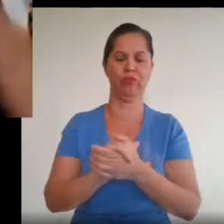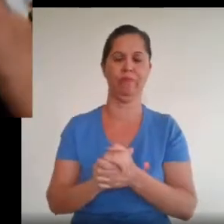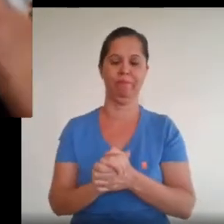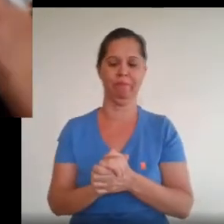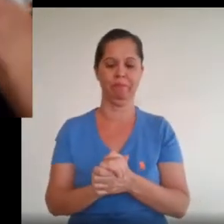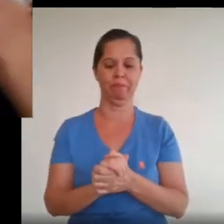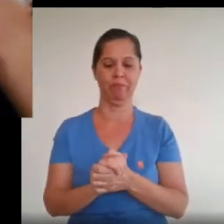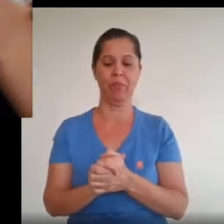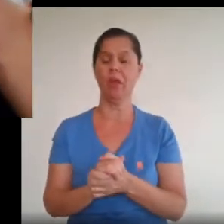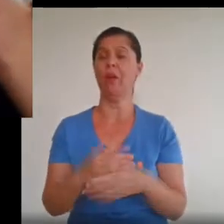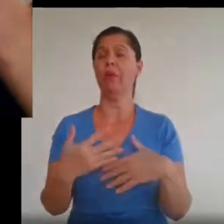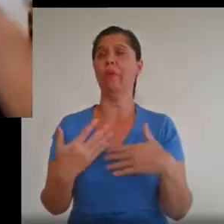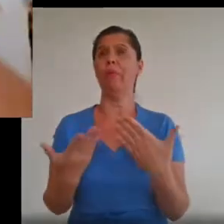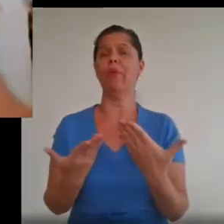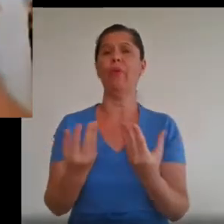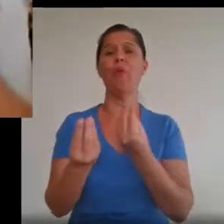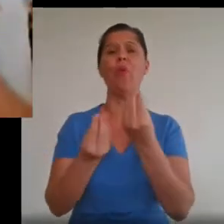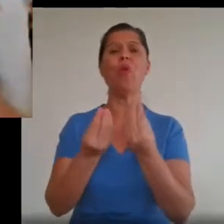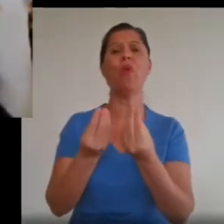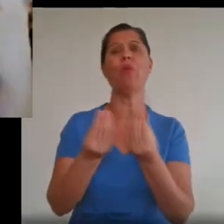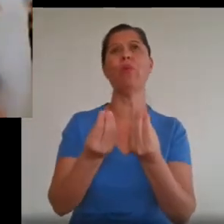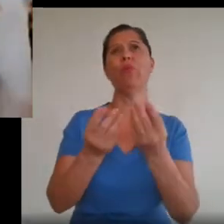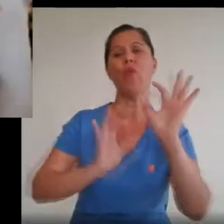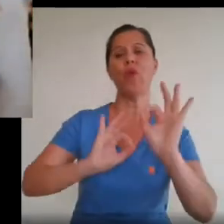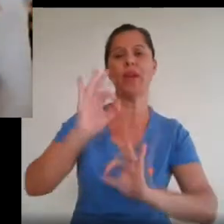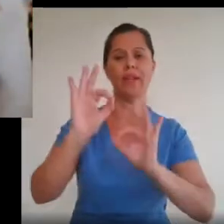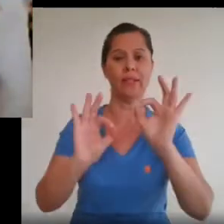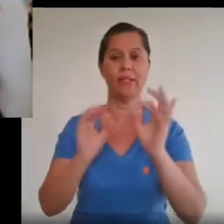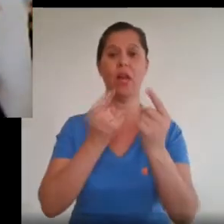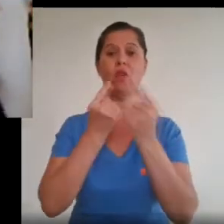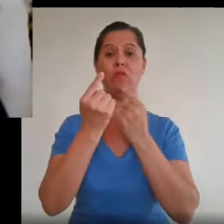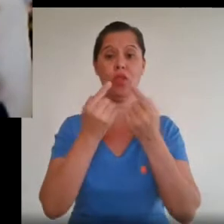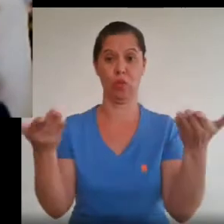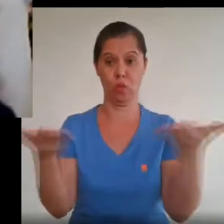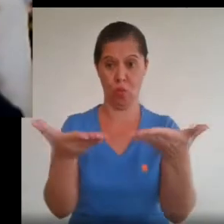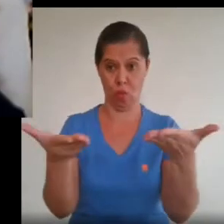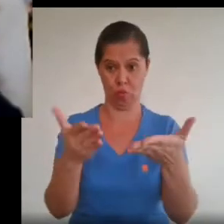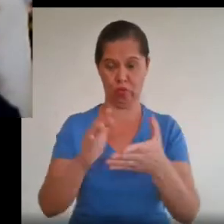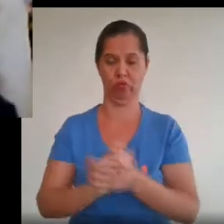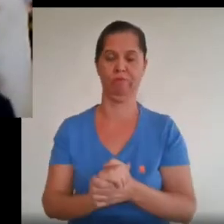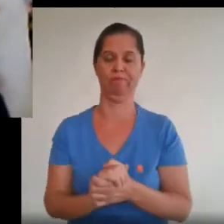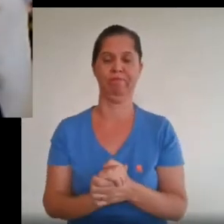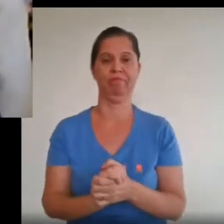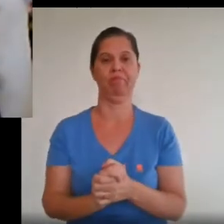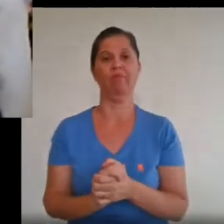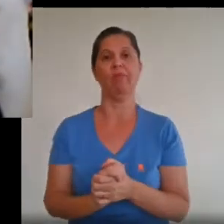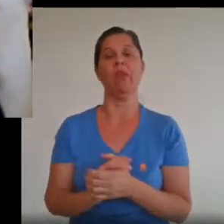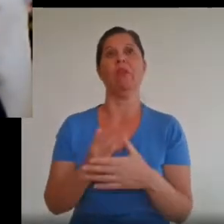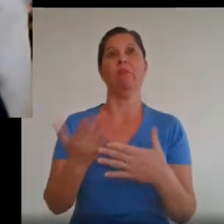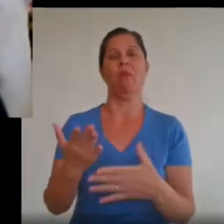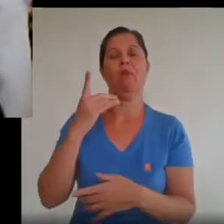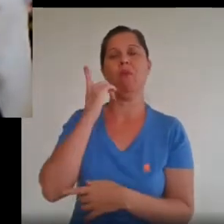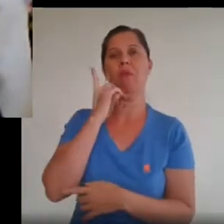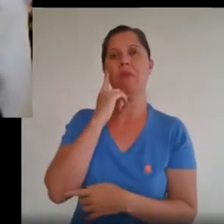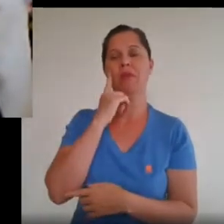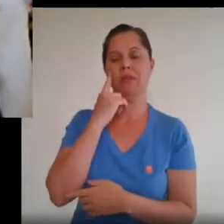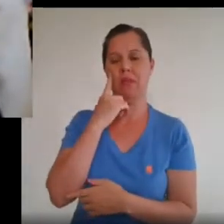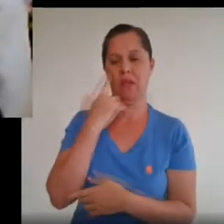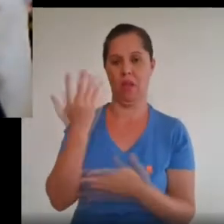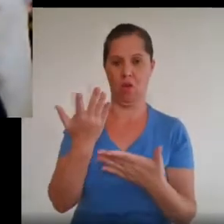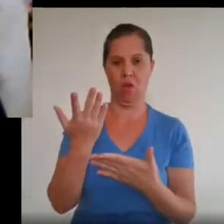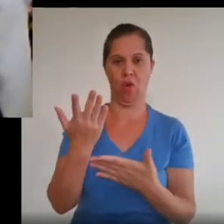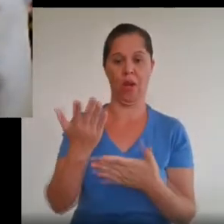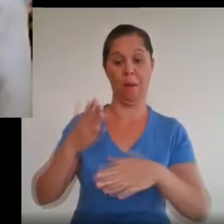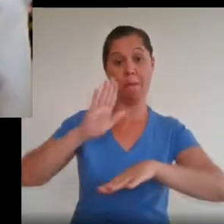foi que eu pensei em começar esse diálogo com vocês? Eu pensei, a partir desse